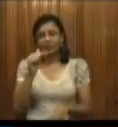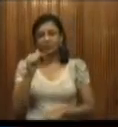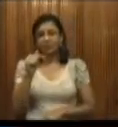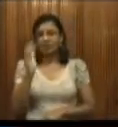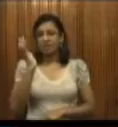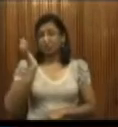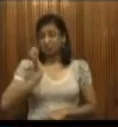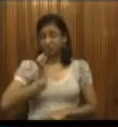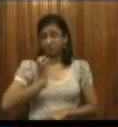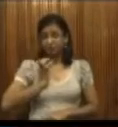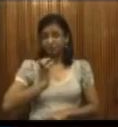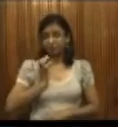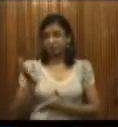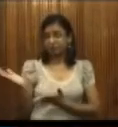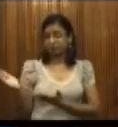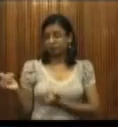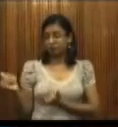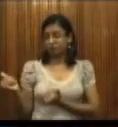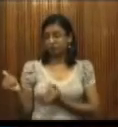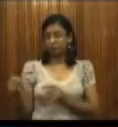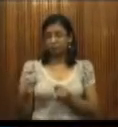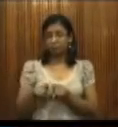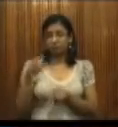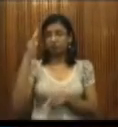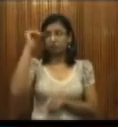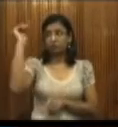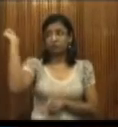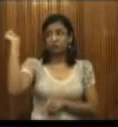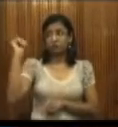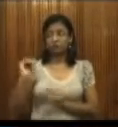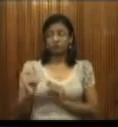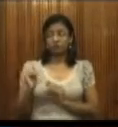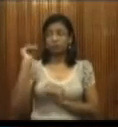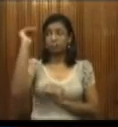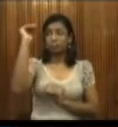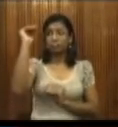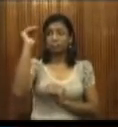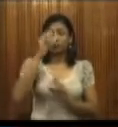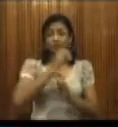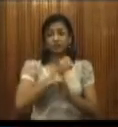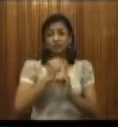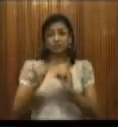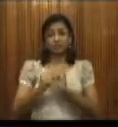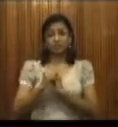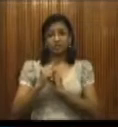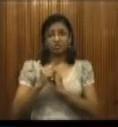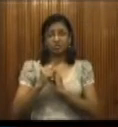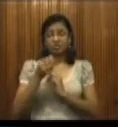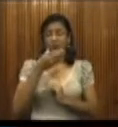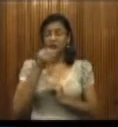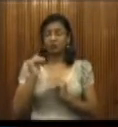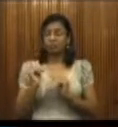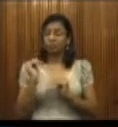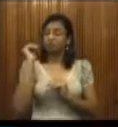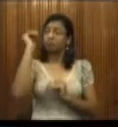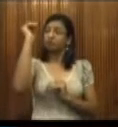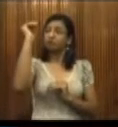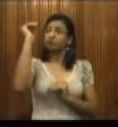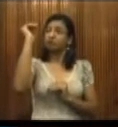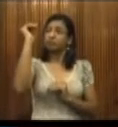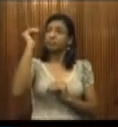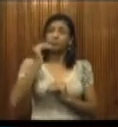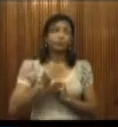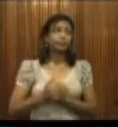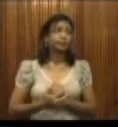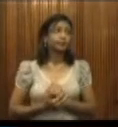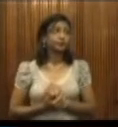social. Ele tinha status, ele tinha destaque na sociedade. Esse homem tem tudo. Mas quer saber algo